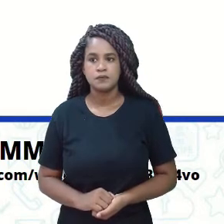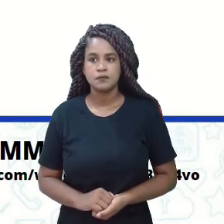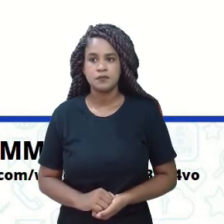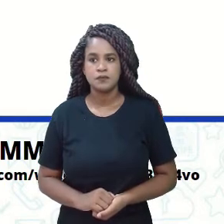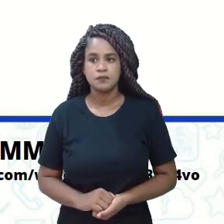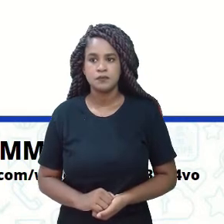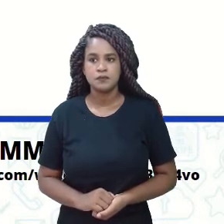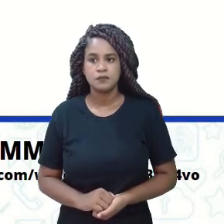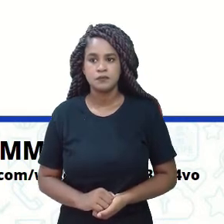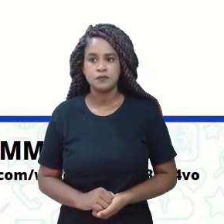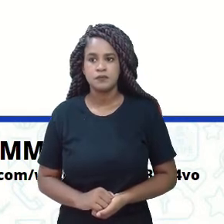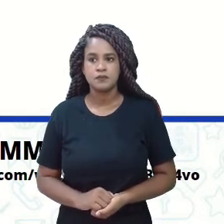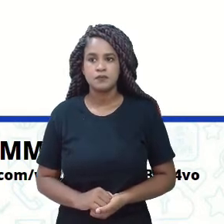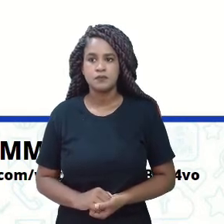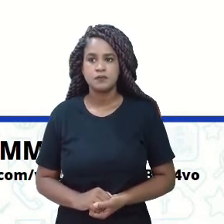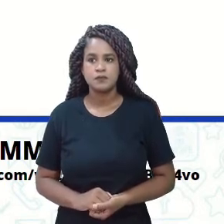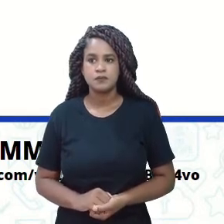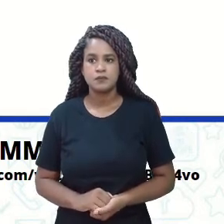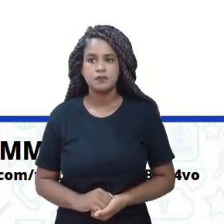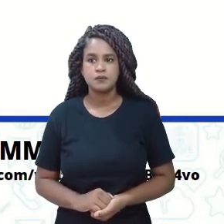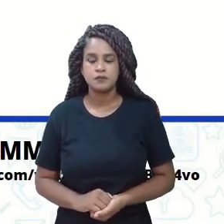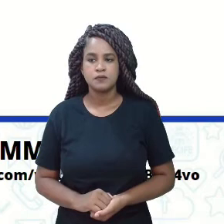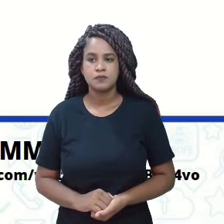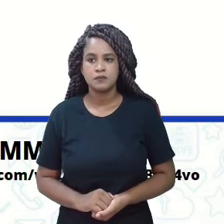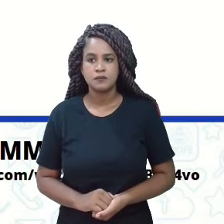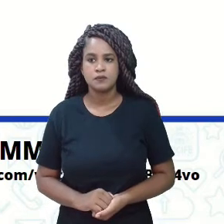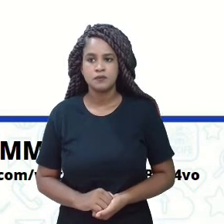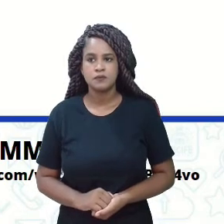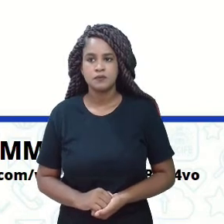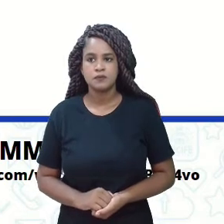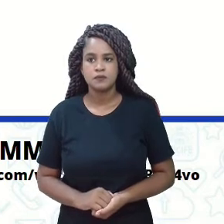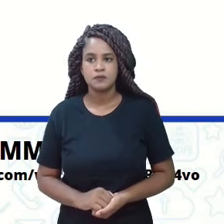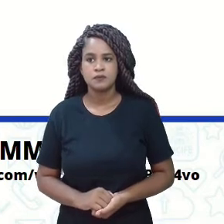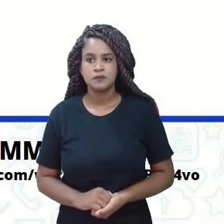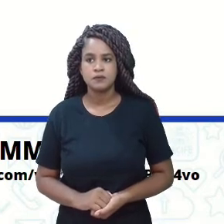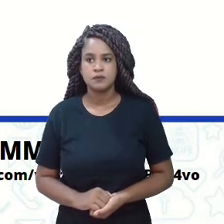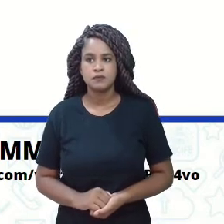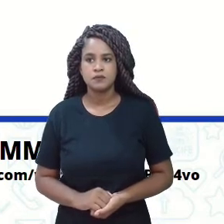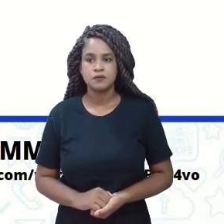umwachen. Es ist nicht gut.